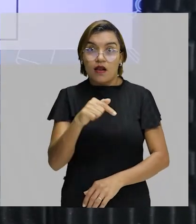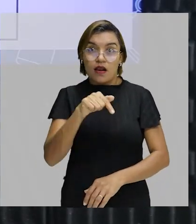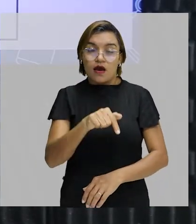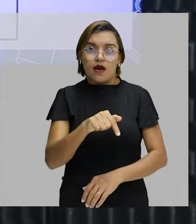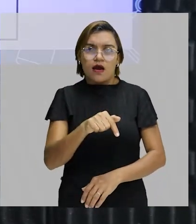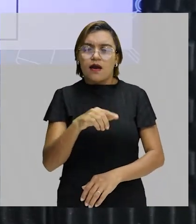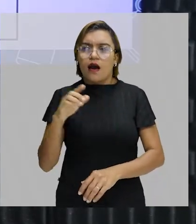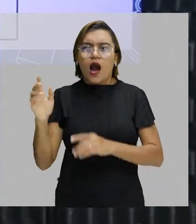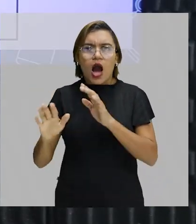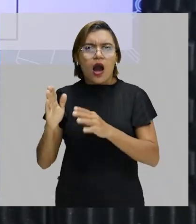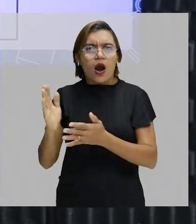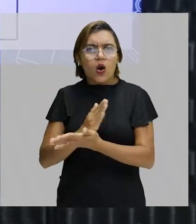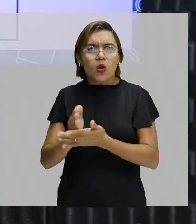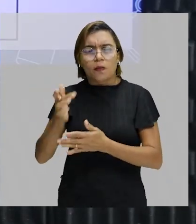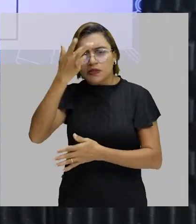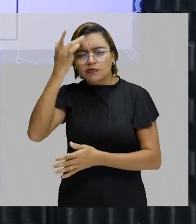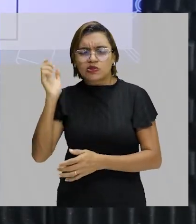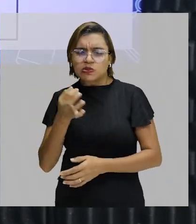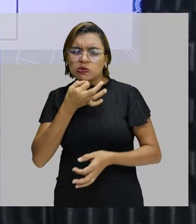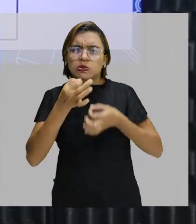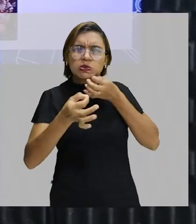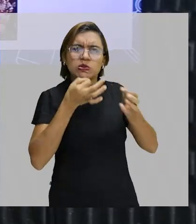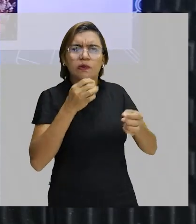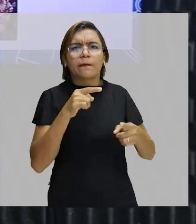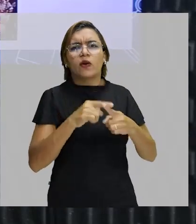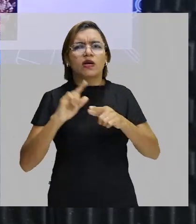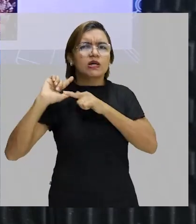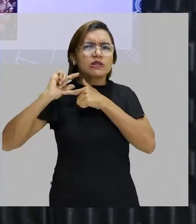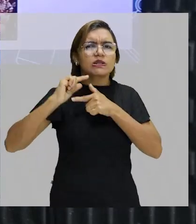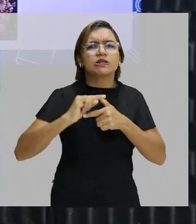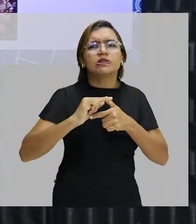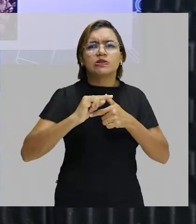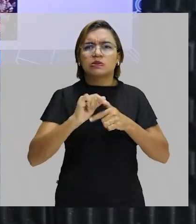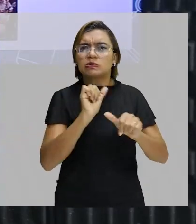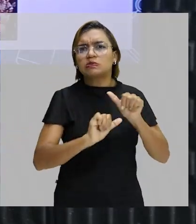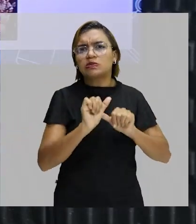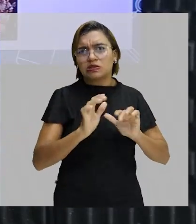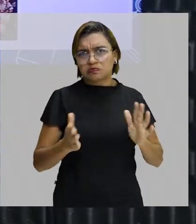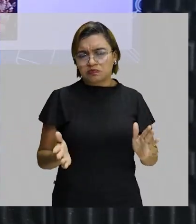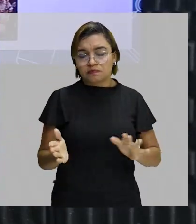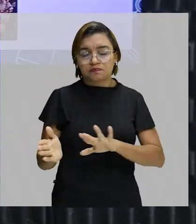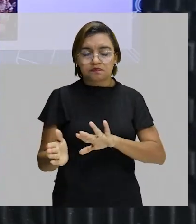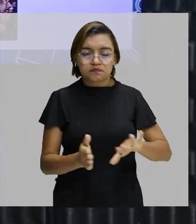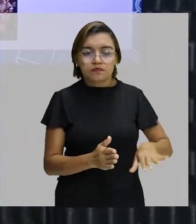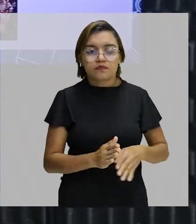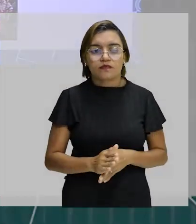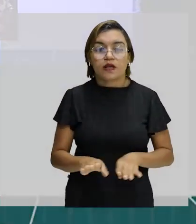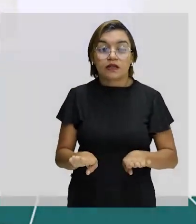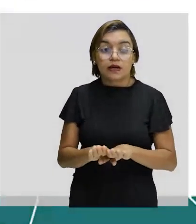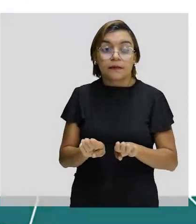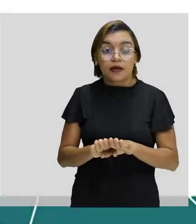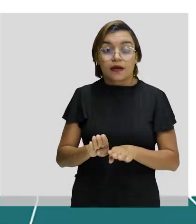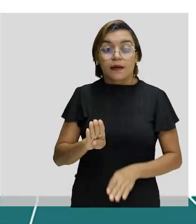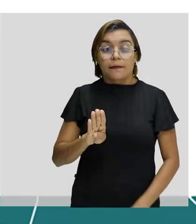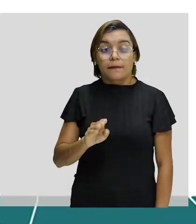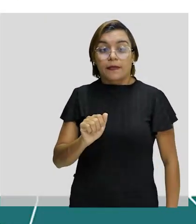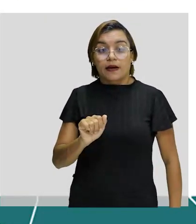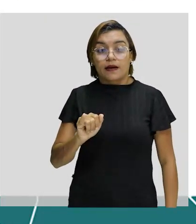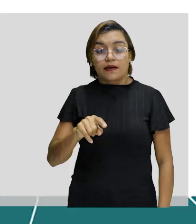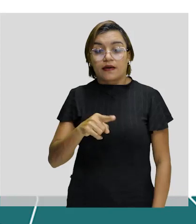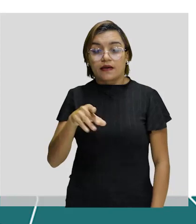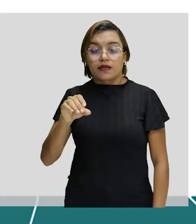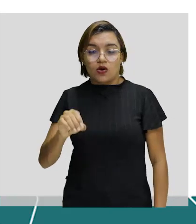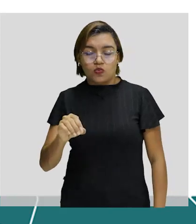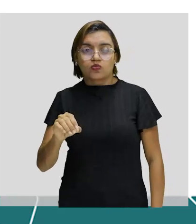um pouquinho dessas questões das suas tradições. Aí eu vou falar do baião. Tem como estilo de... O baião é